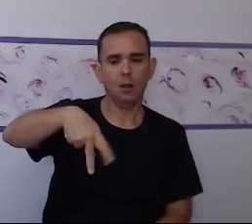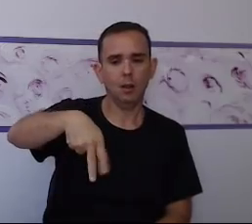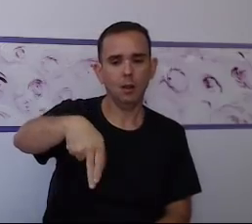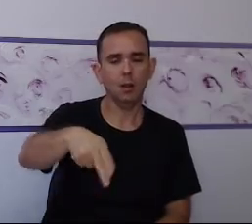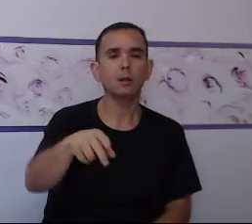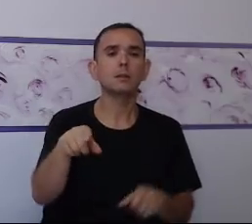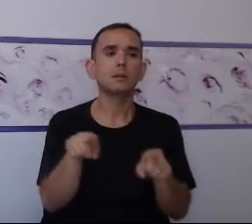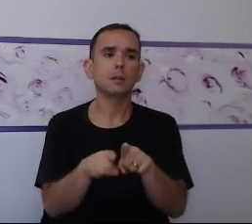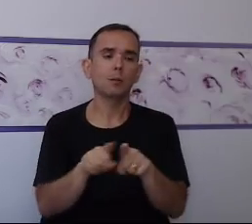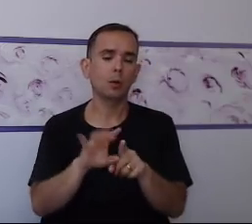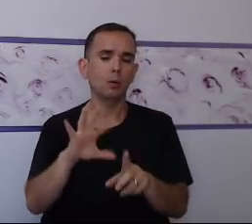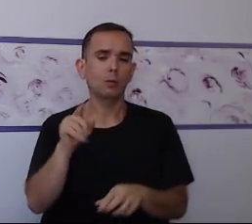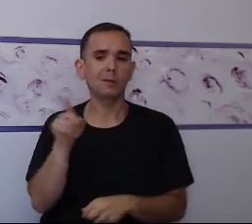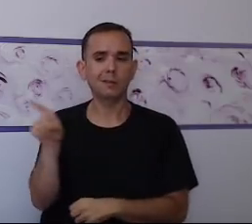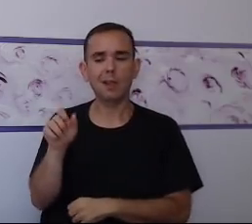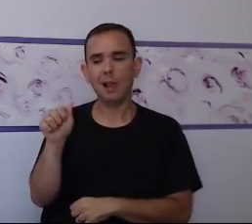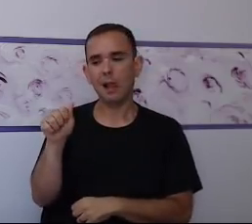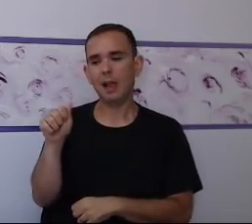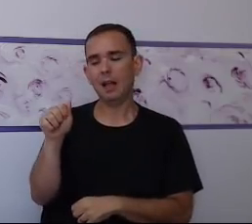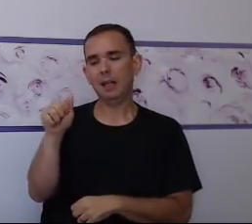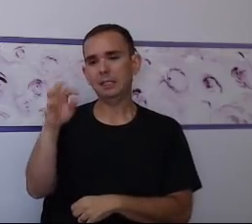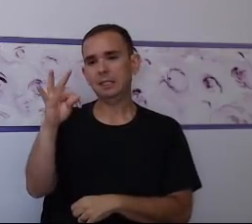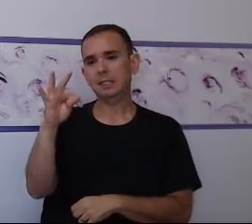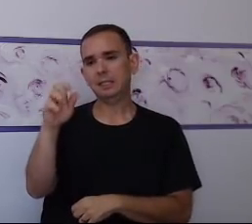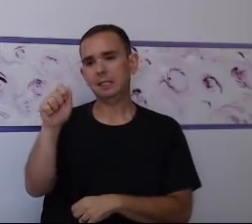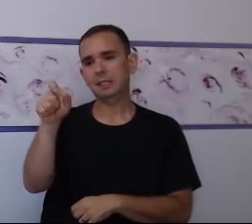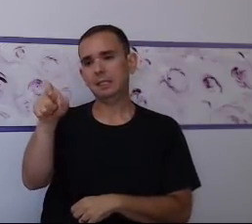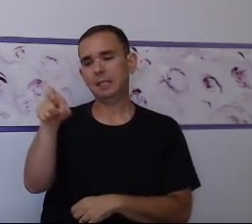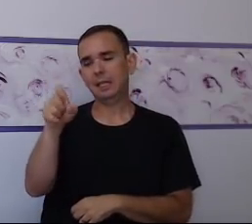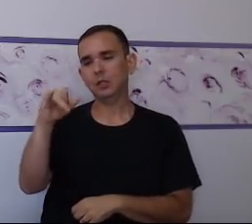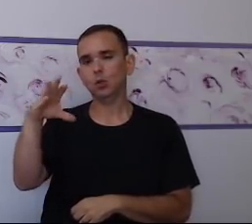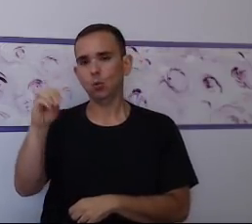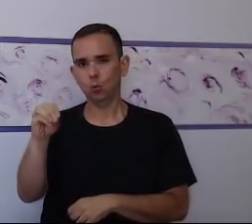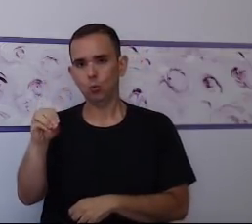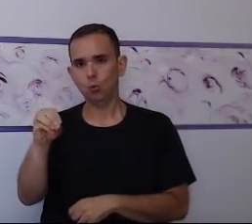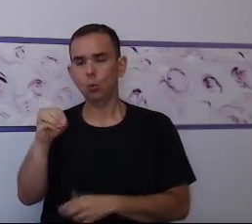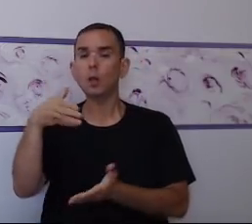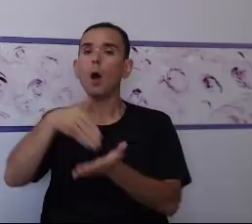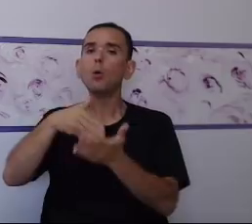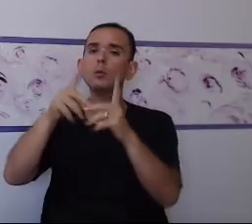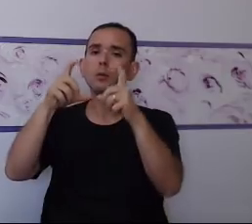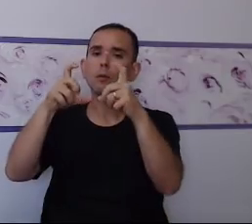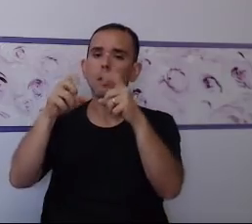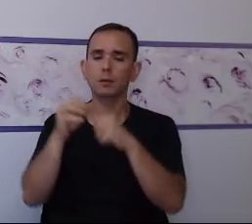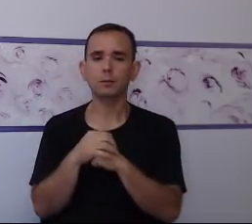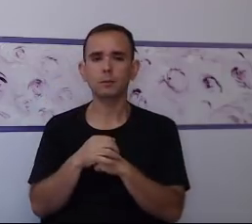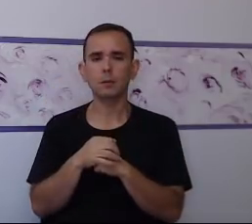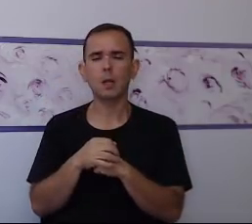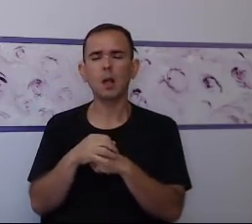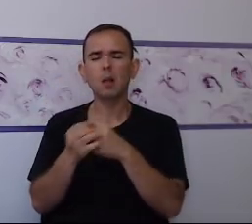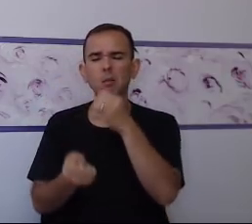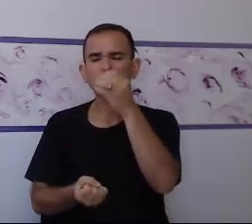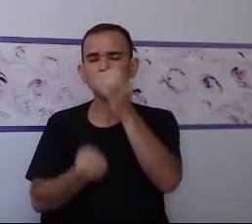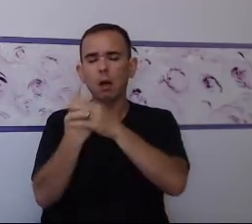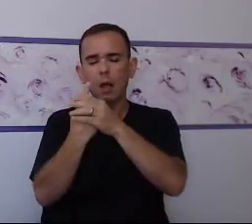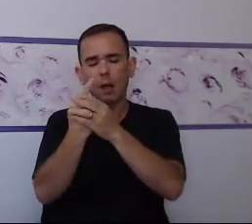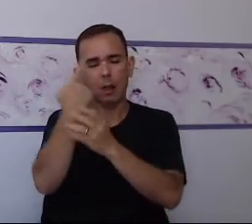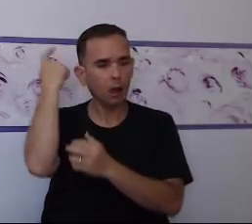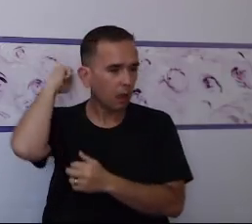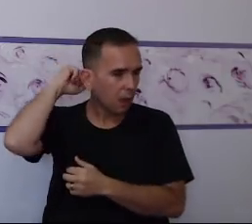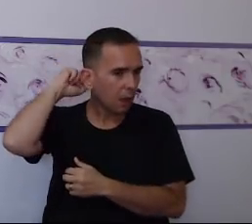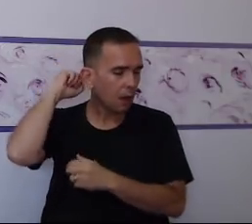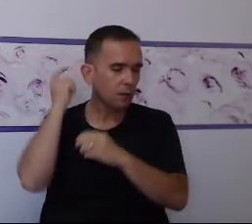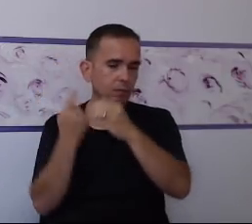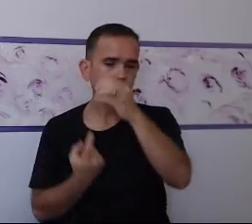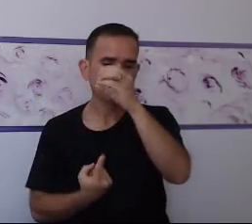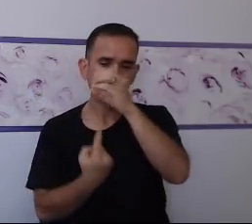nossos atáxicos, que é essa última foto. Então, como o comprometimento vem na área cerebral do cerebelo, ele vai ter